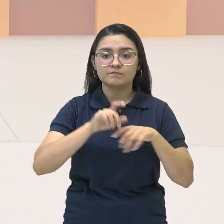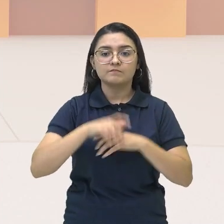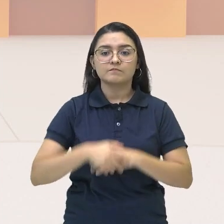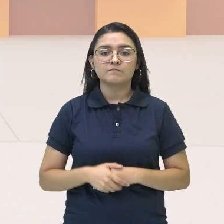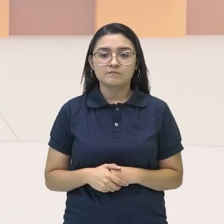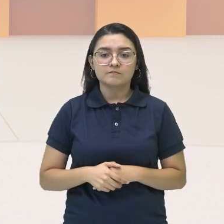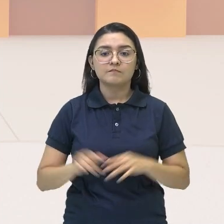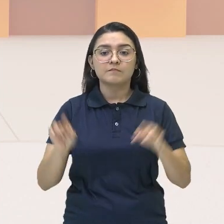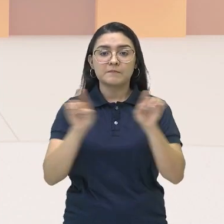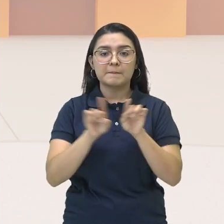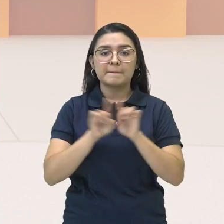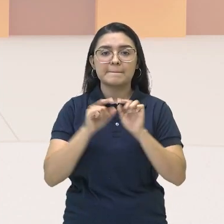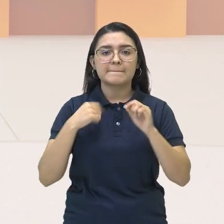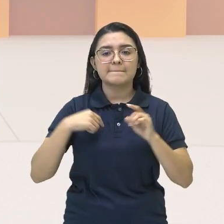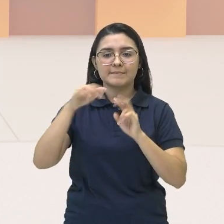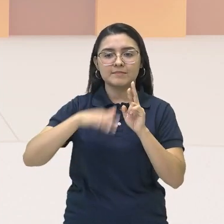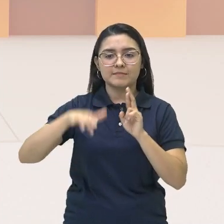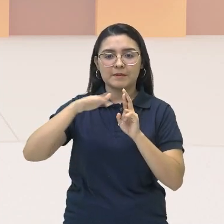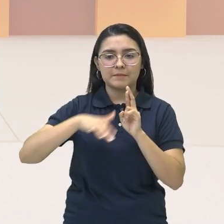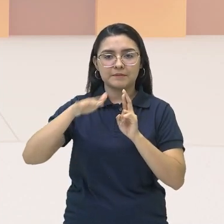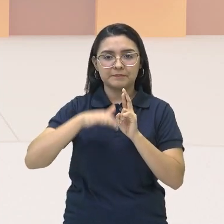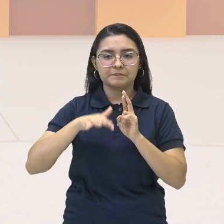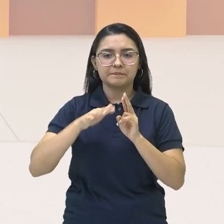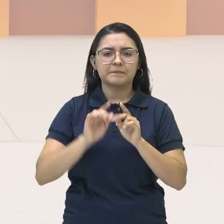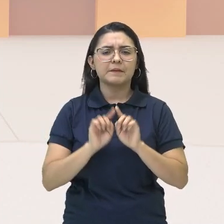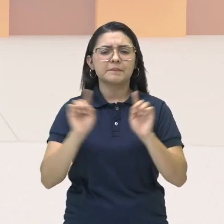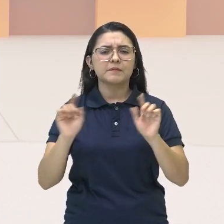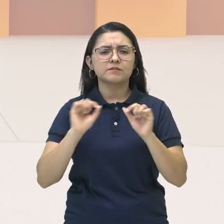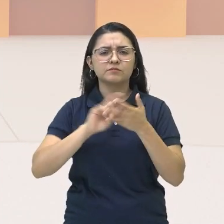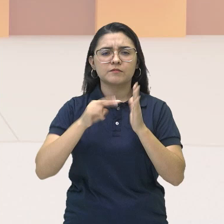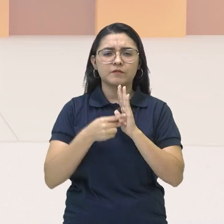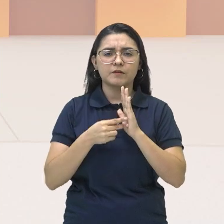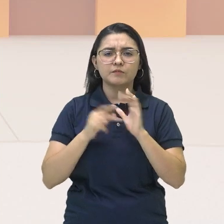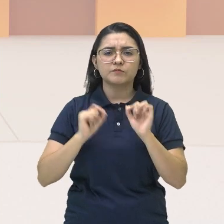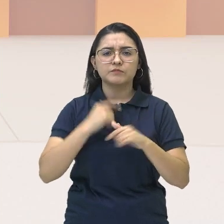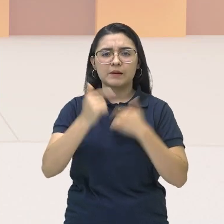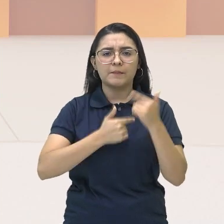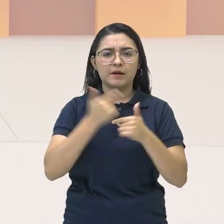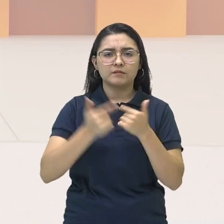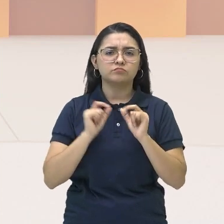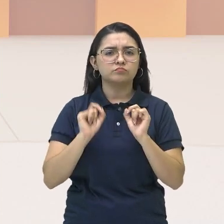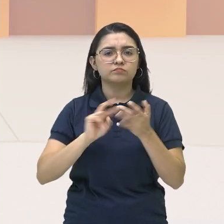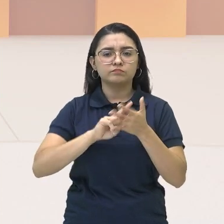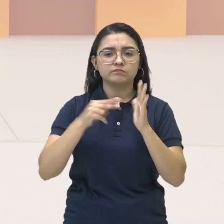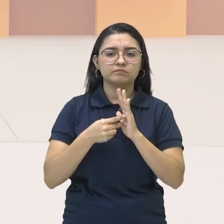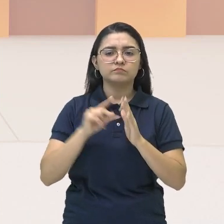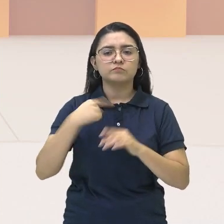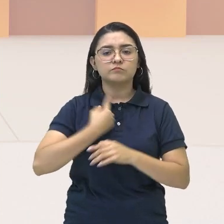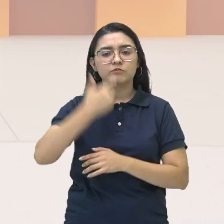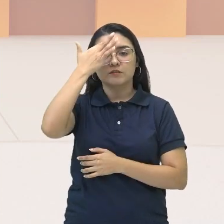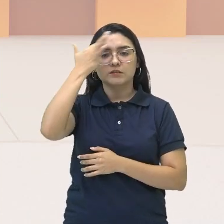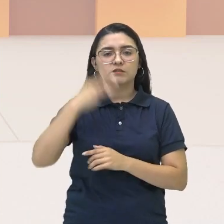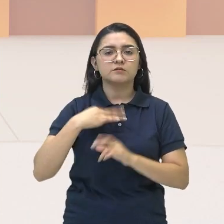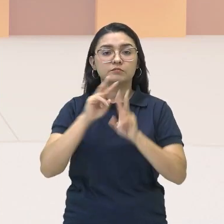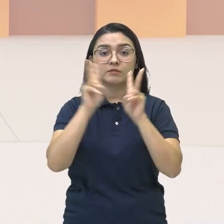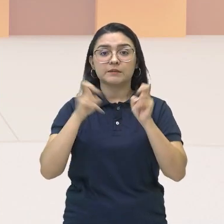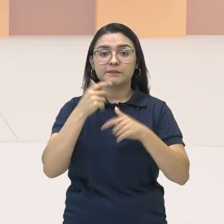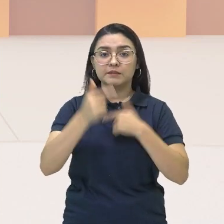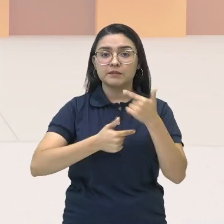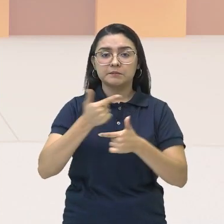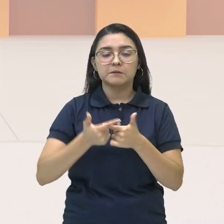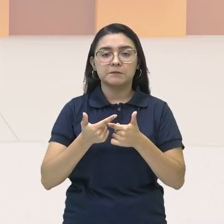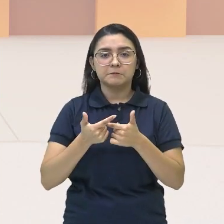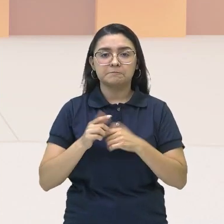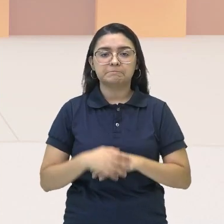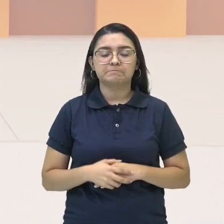e também na realidade ribeirinha. Mas o que é o trabalho, né? O que nós entendemos por trabalho? O que